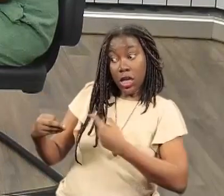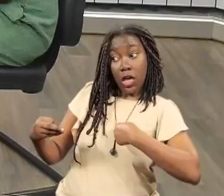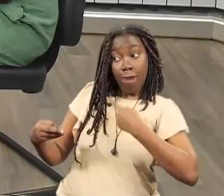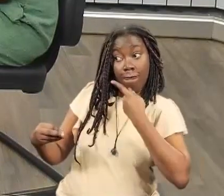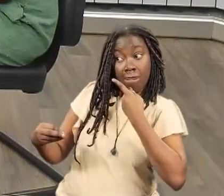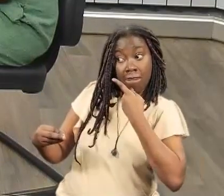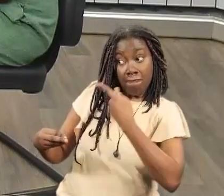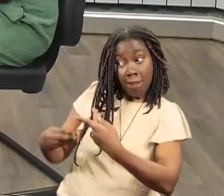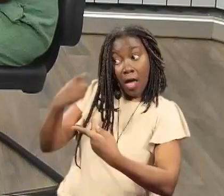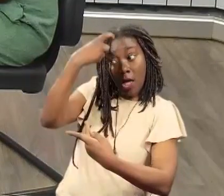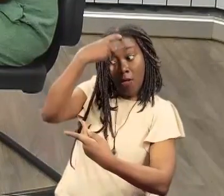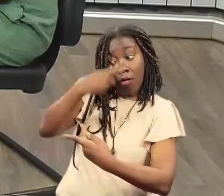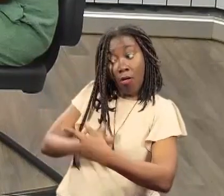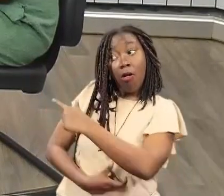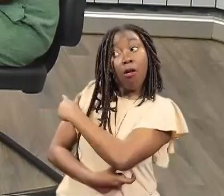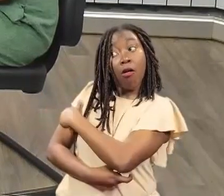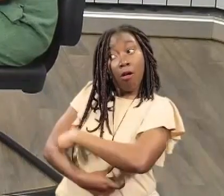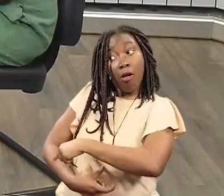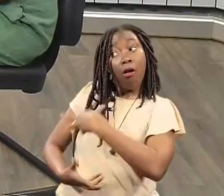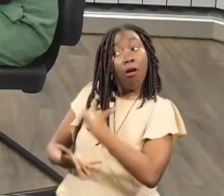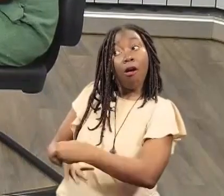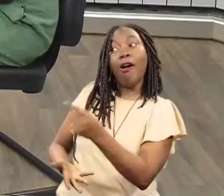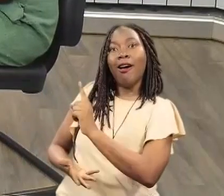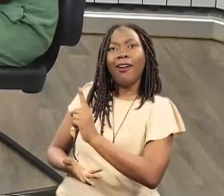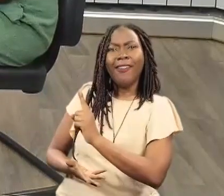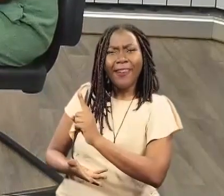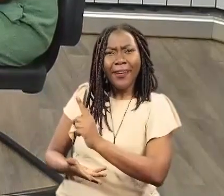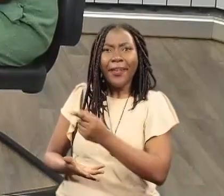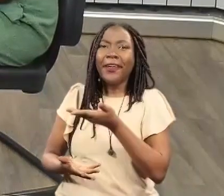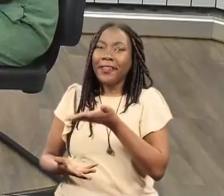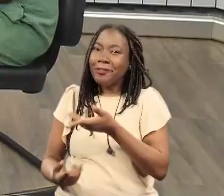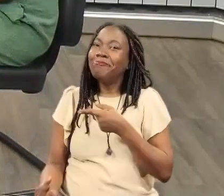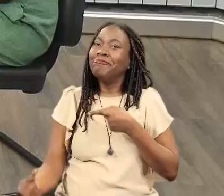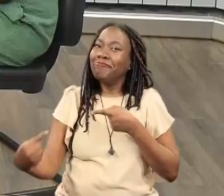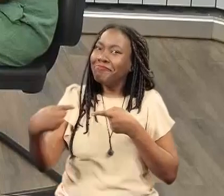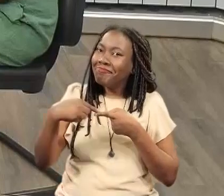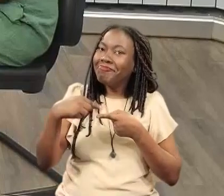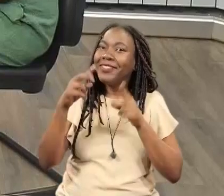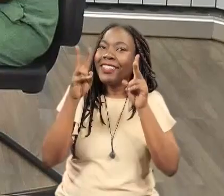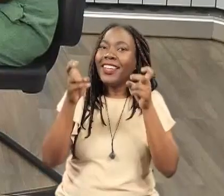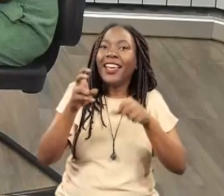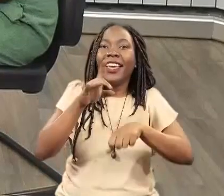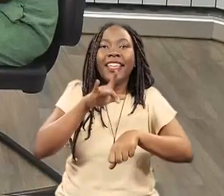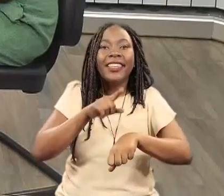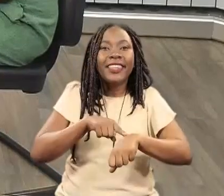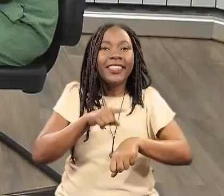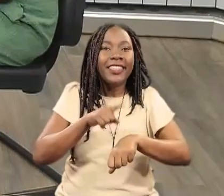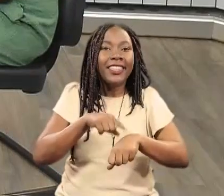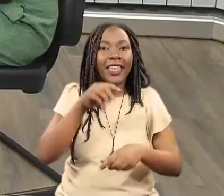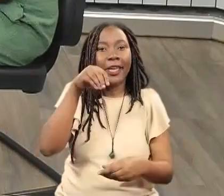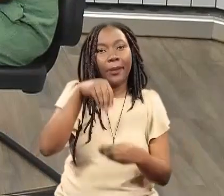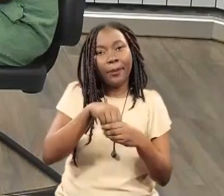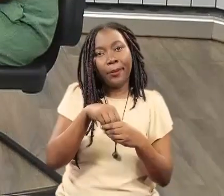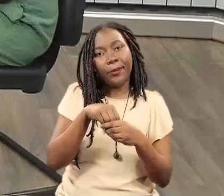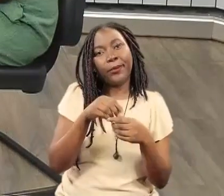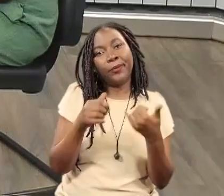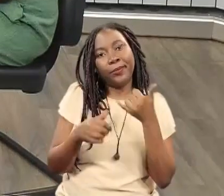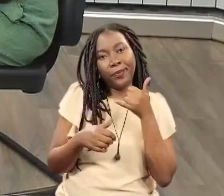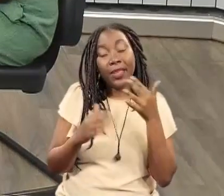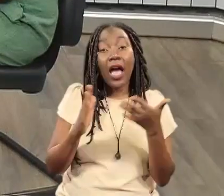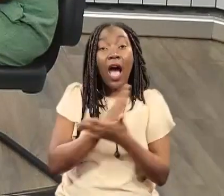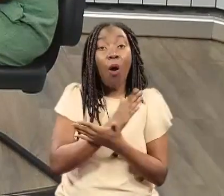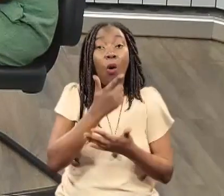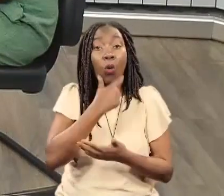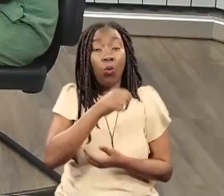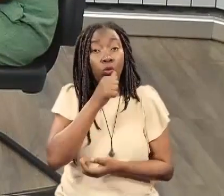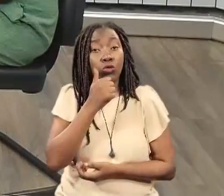eu faço. Isso é muito real quando a gente trata de tempo no celular. Alguns pais pedem para as crianças